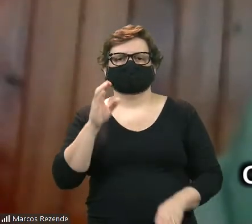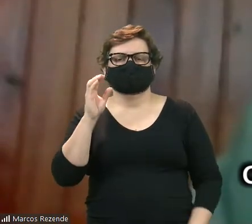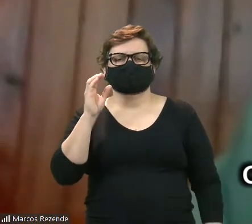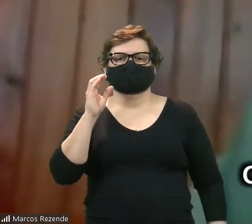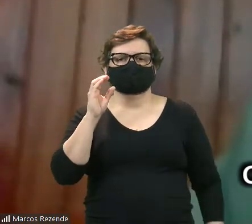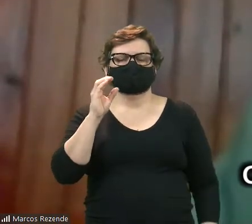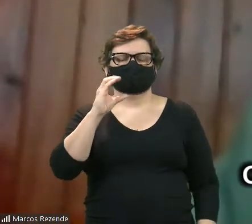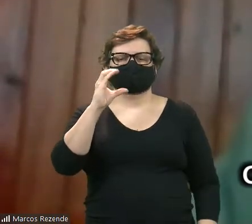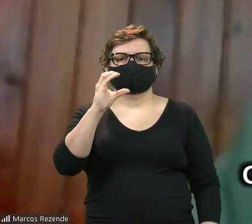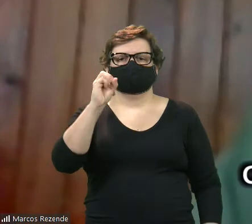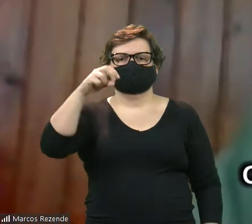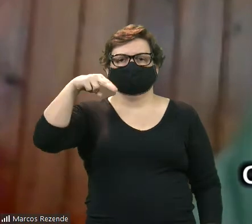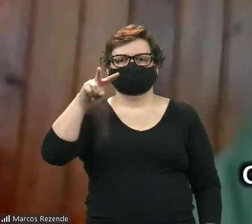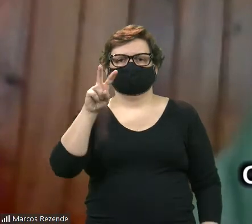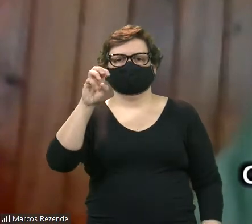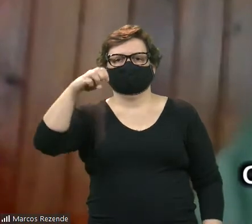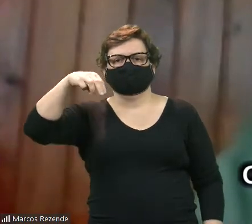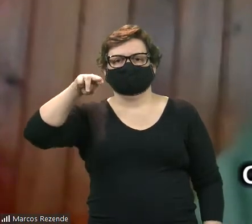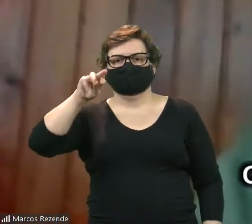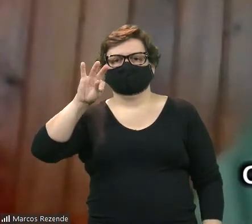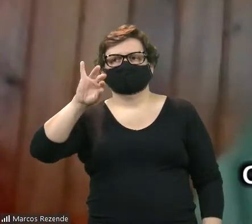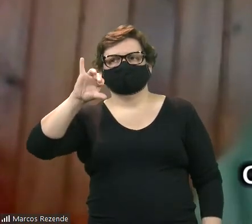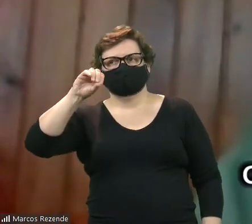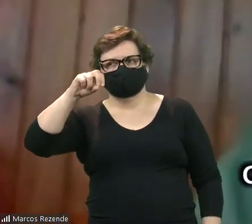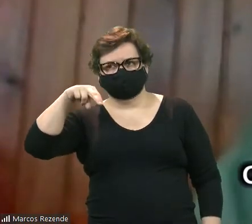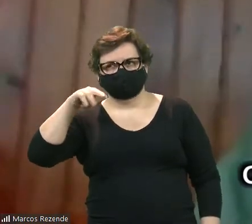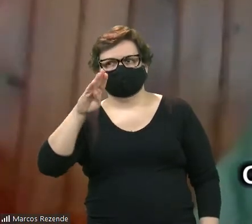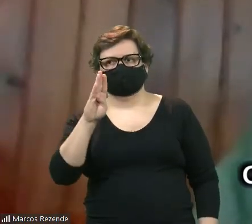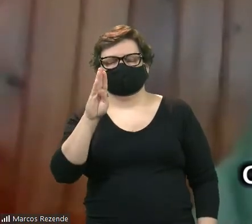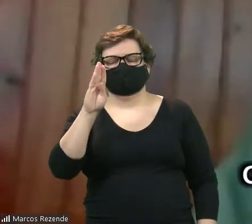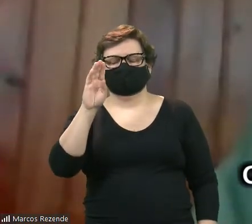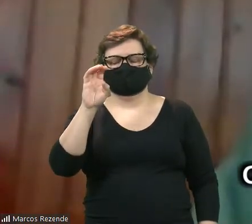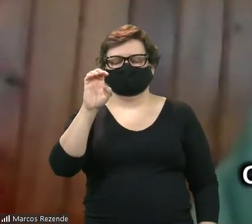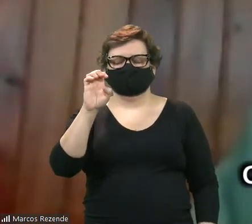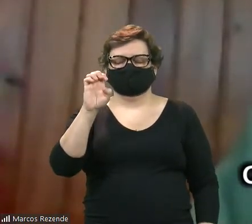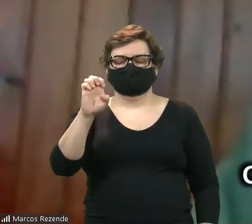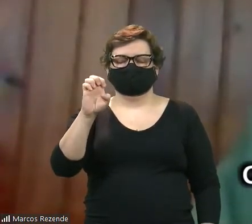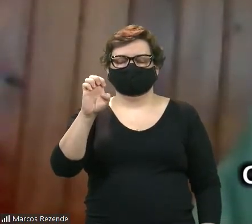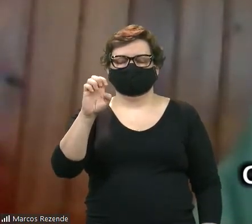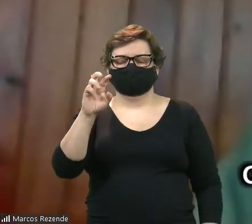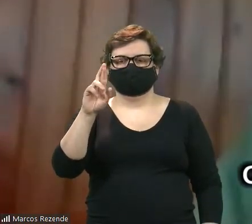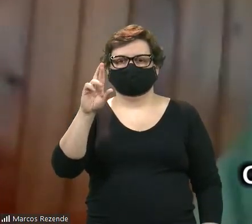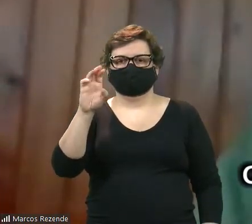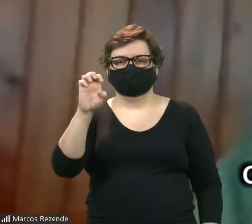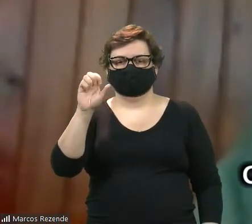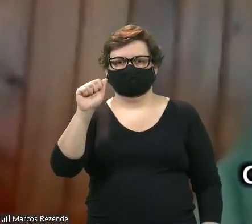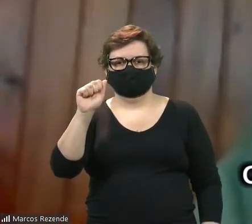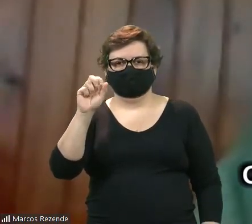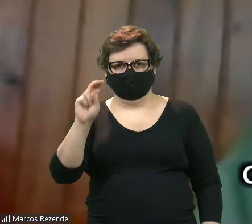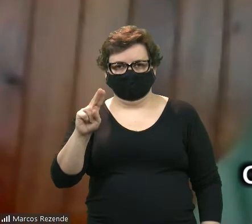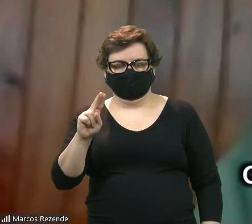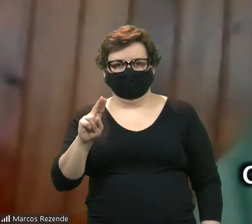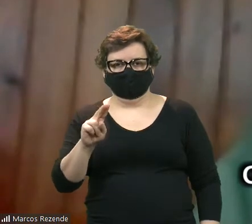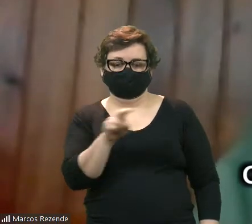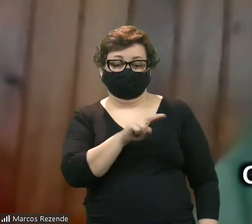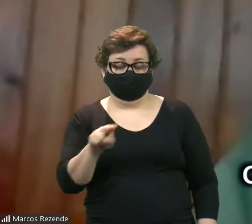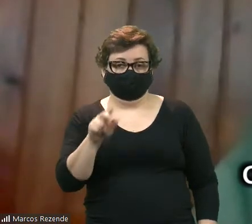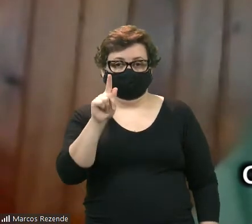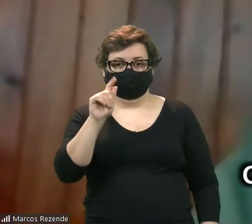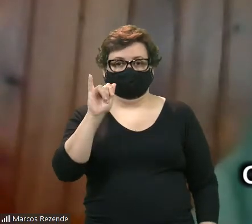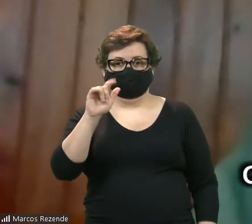liderado pelo Gilberto, que faz um trabalho exemplar na nossa cidade, no sentido de que cada vez mais nós